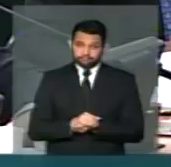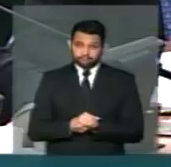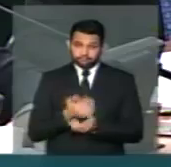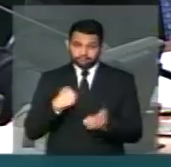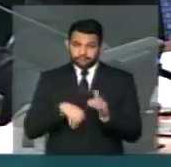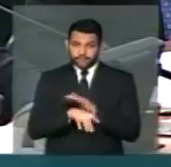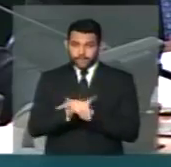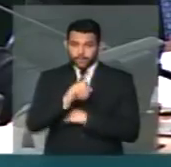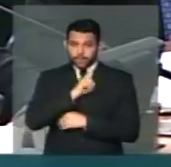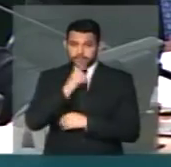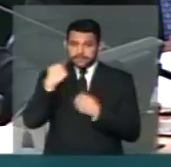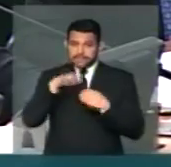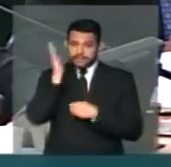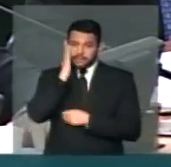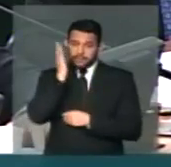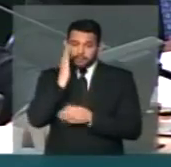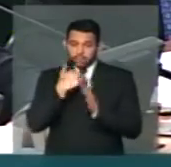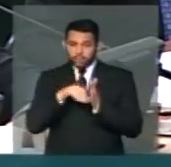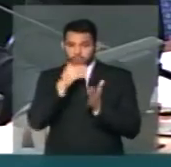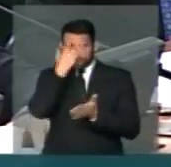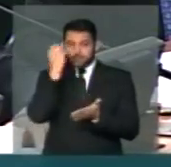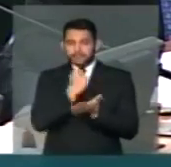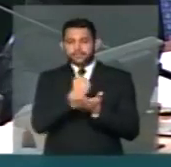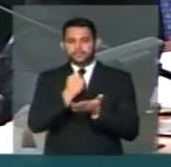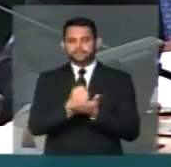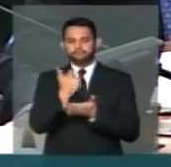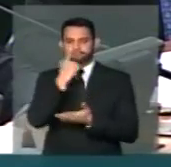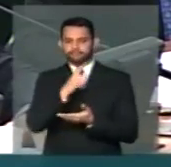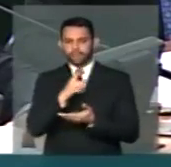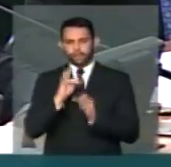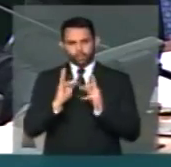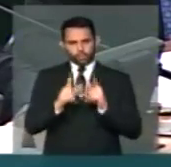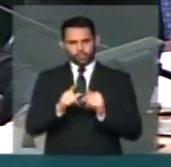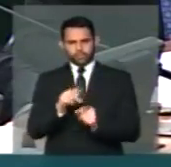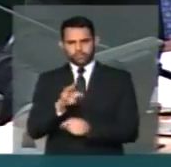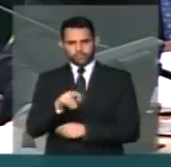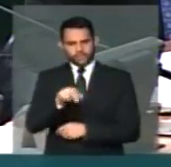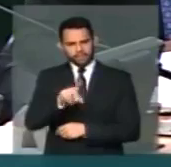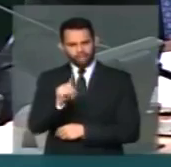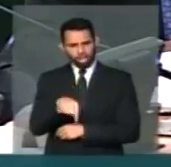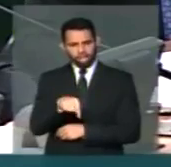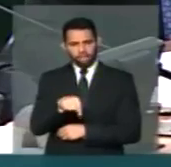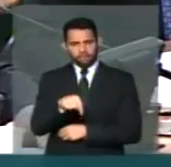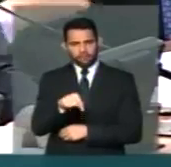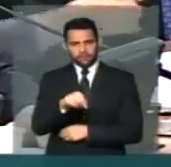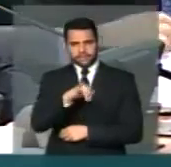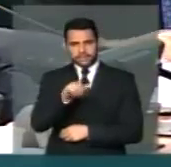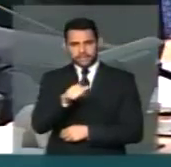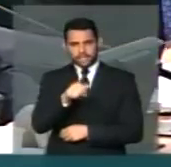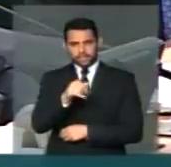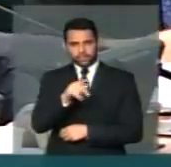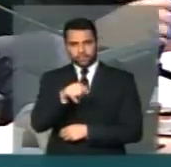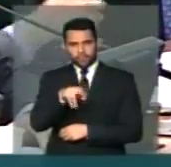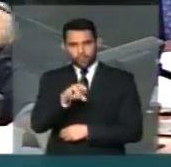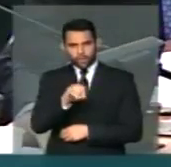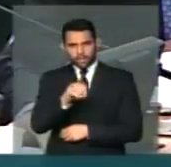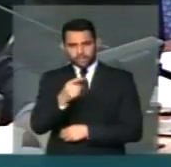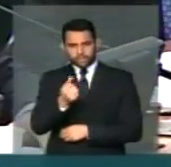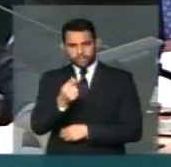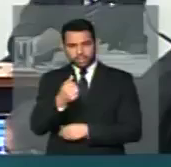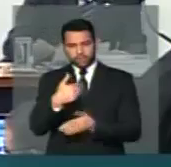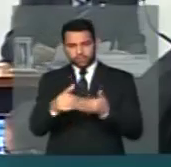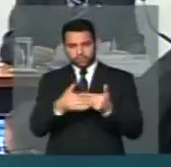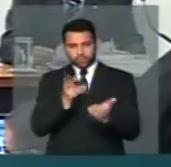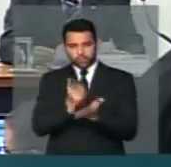Para a gente saber, porque todo mundo das empresas receberam de forma legal, mas tudo é propina. Doutor Sérgio Moro já disse, dinheiro sujo